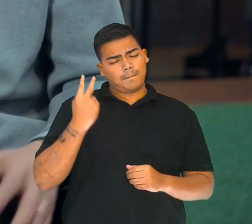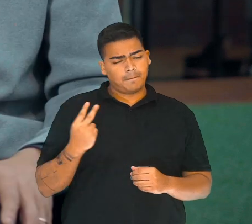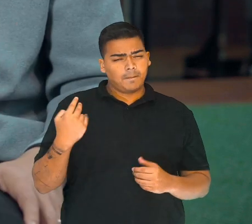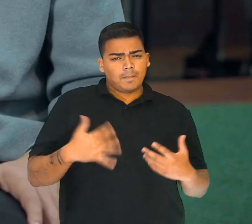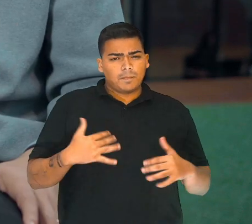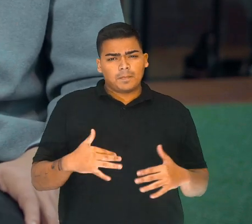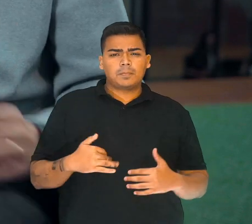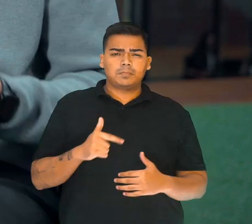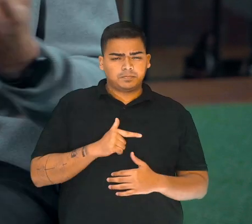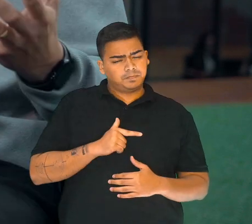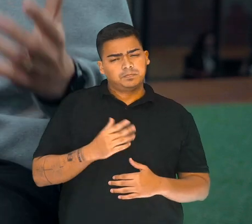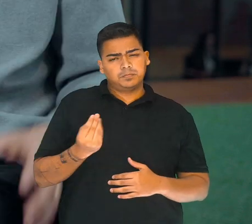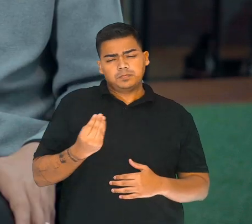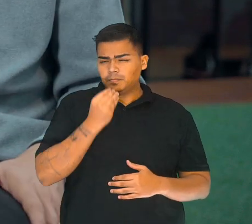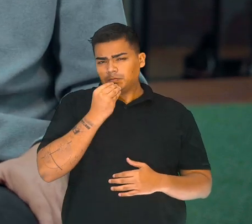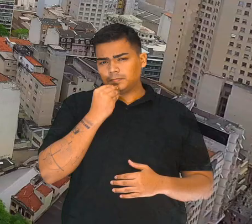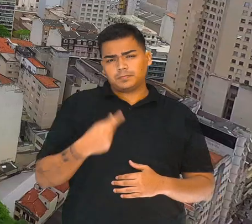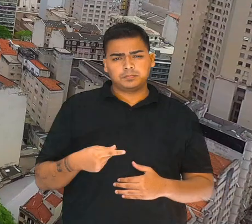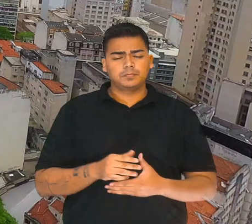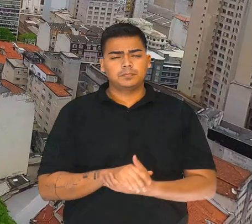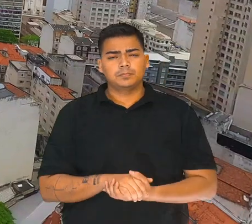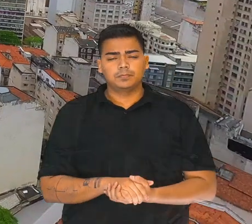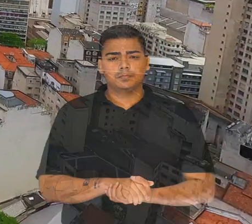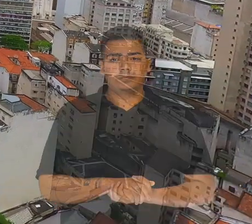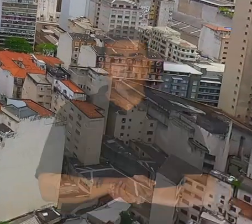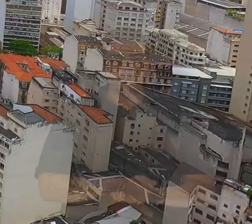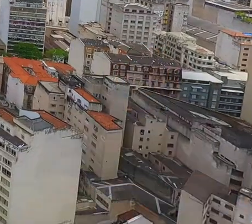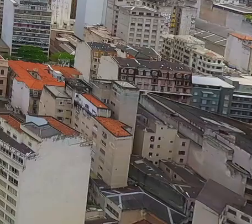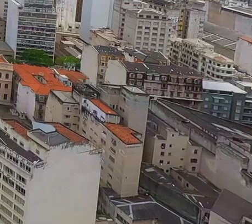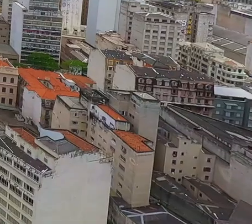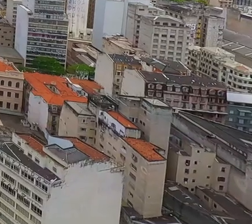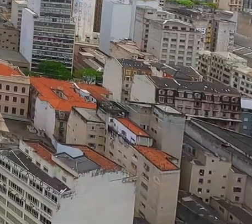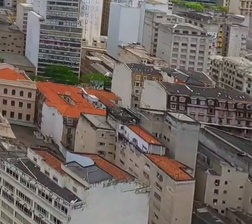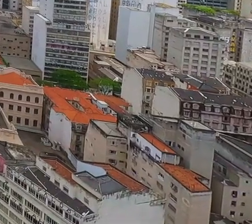valor de uma maneira geral, tem muita abundância aqui, né?